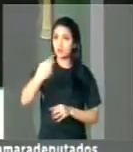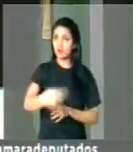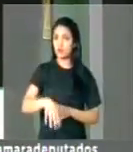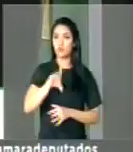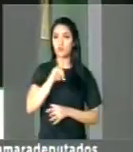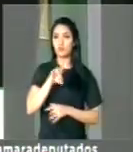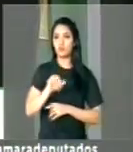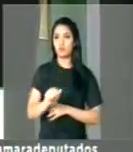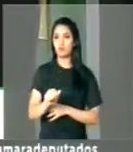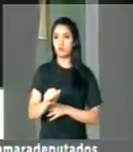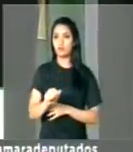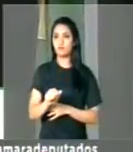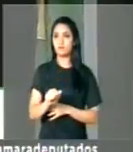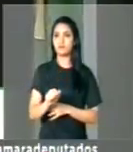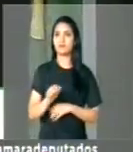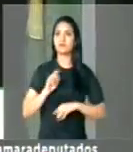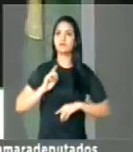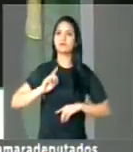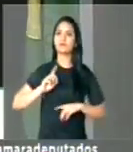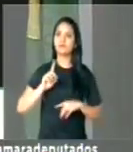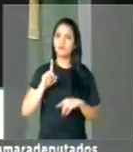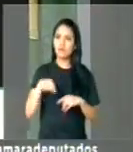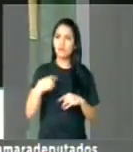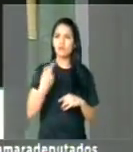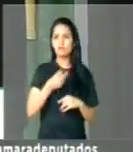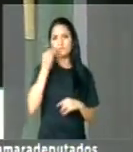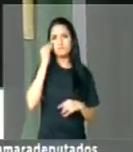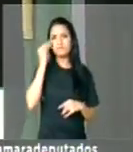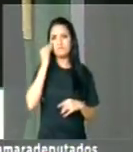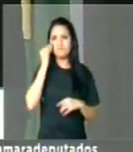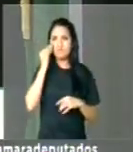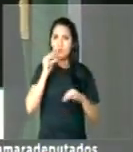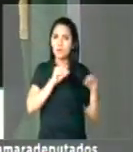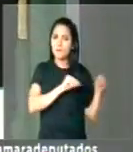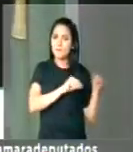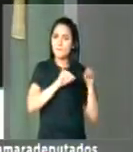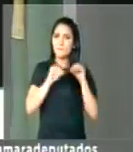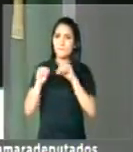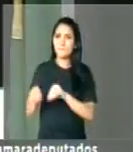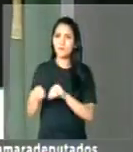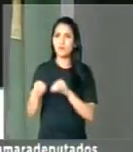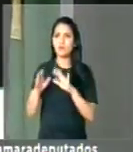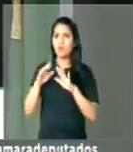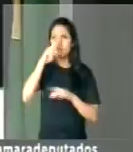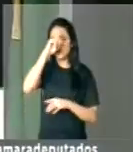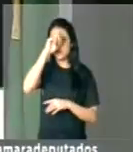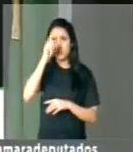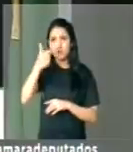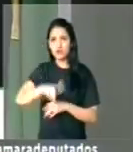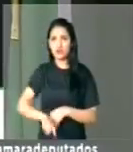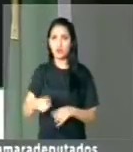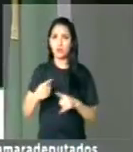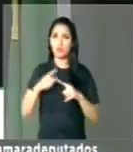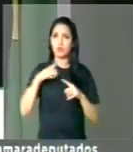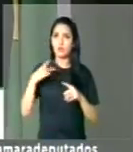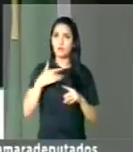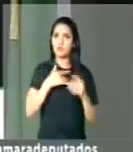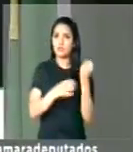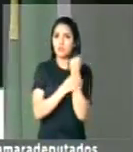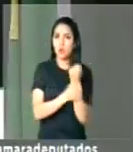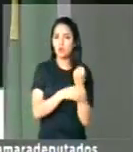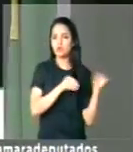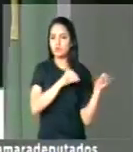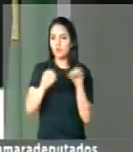fazer a transferência dele, já que ele tem plano de saúde, para um hospital particular. A Polícia Federal impediu e disse que daria ordem de